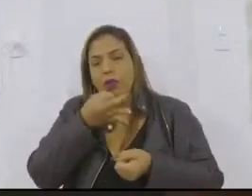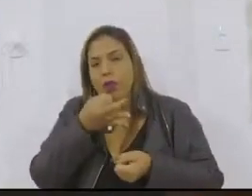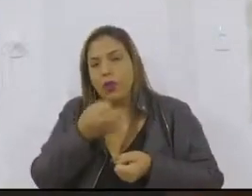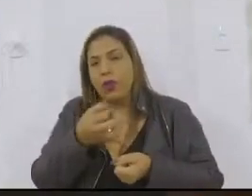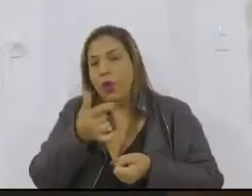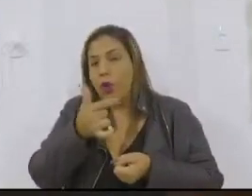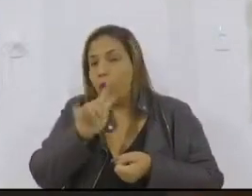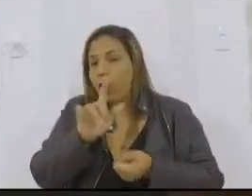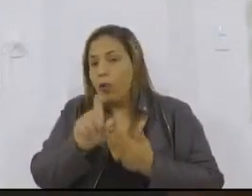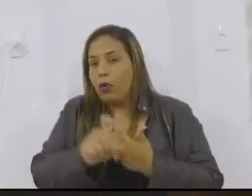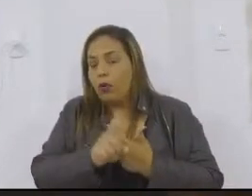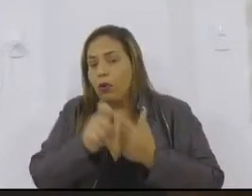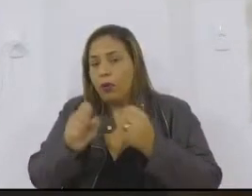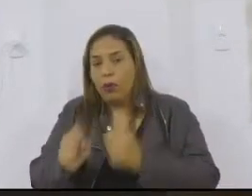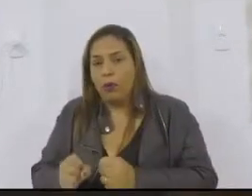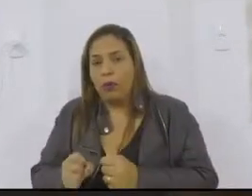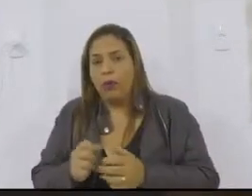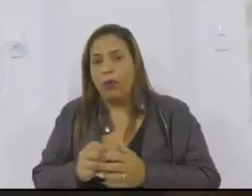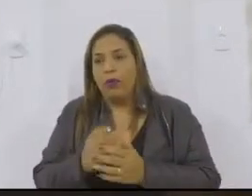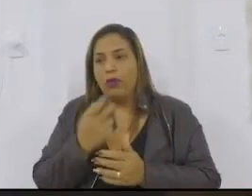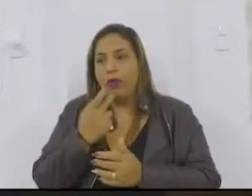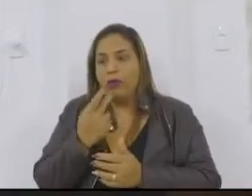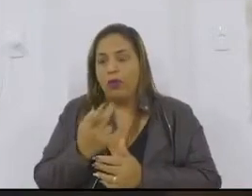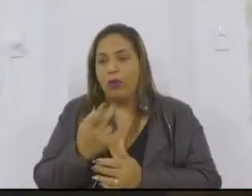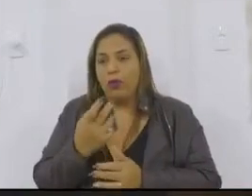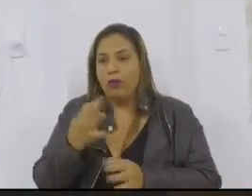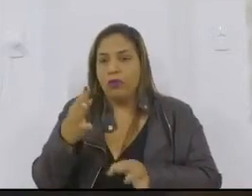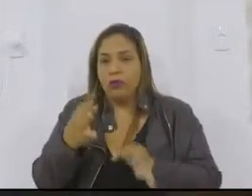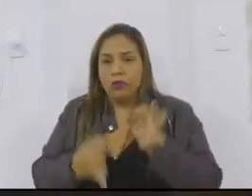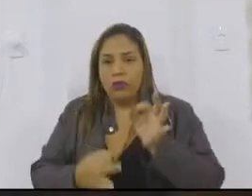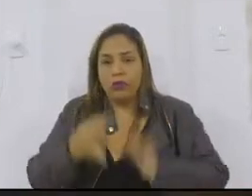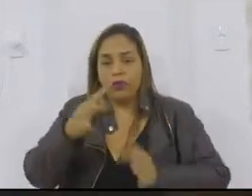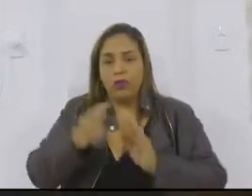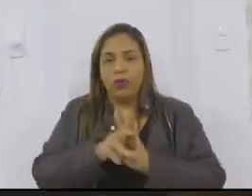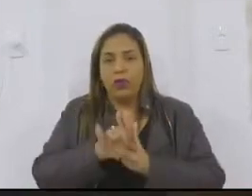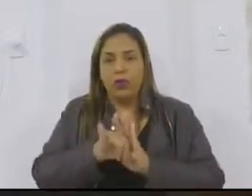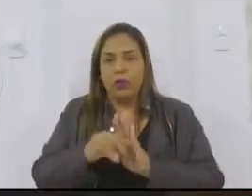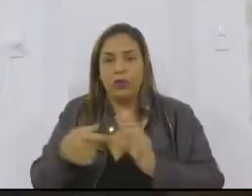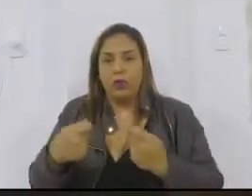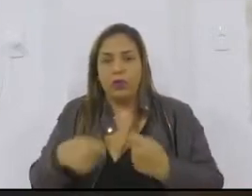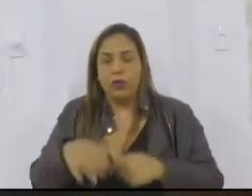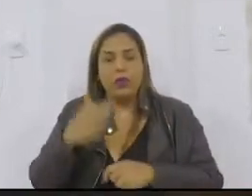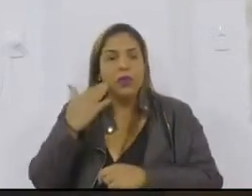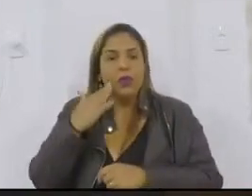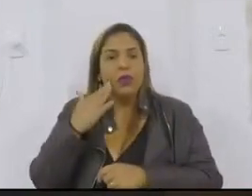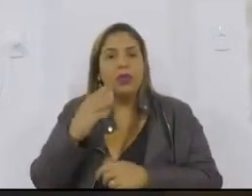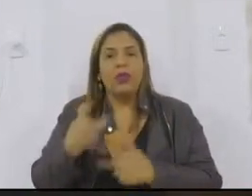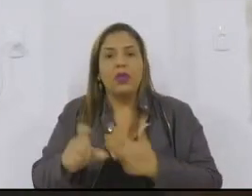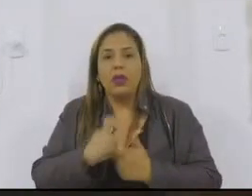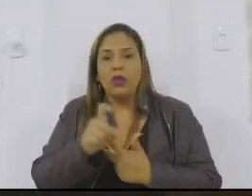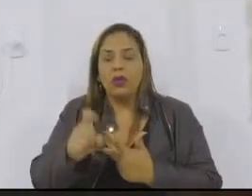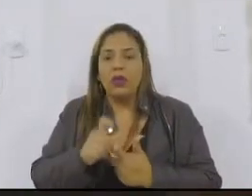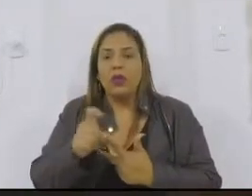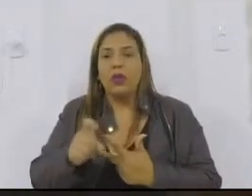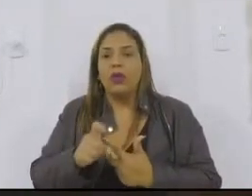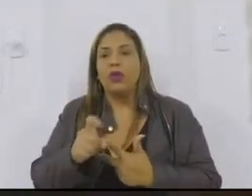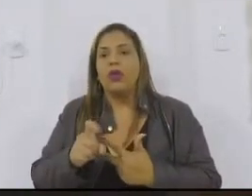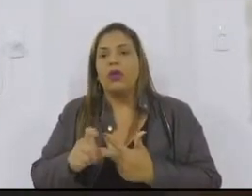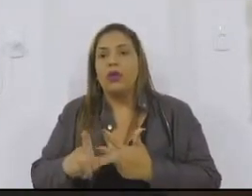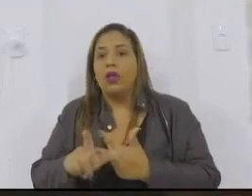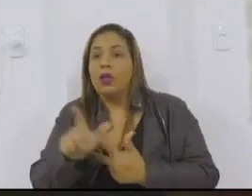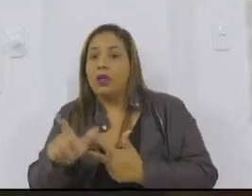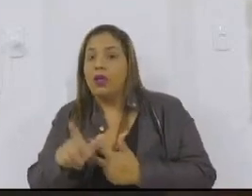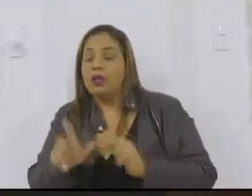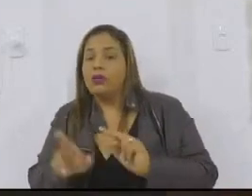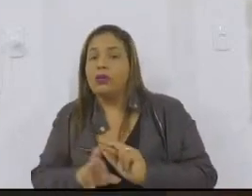poder. Portanto, isso não coaduna com o regramento jurídico da lei. Tem que se entender que o poder legislativo legisla e o poder executivo